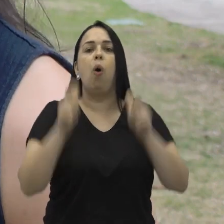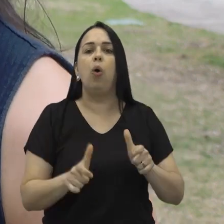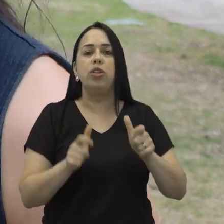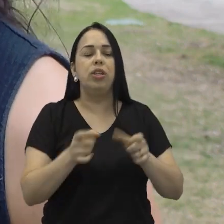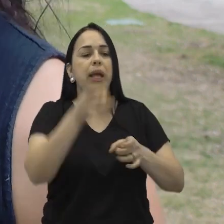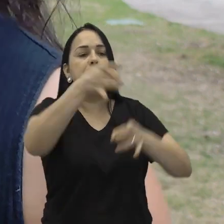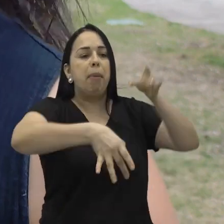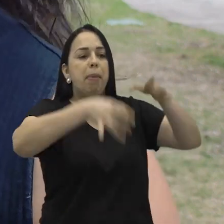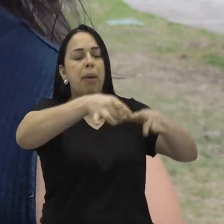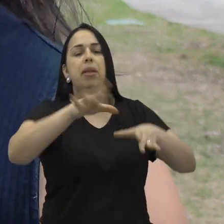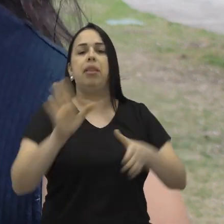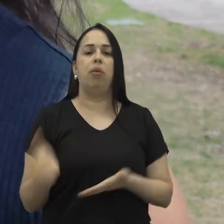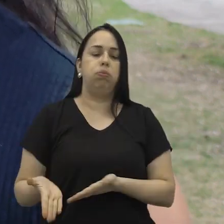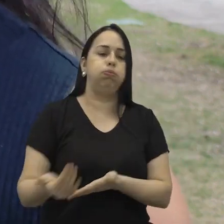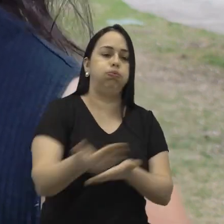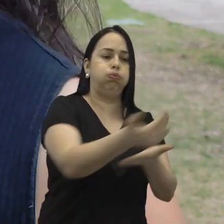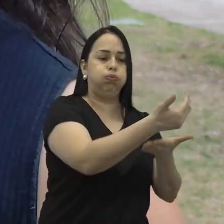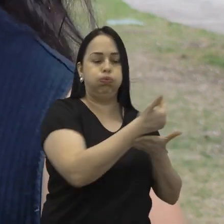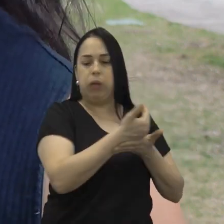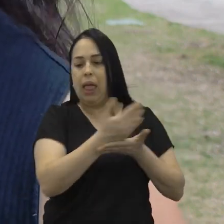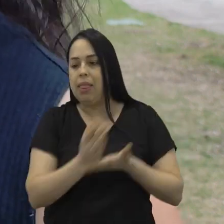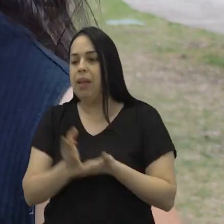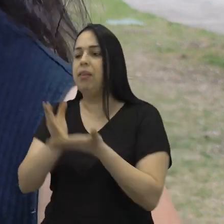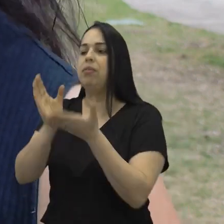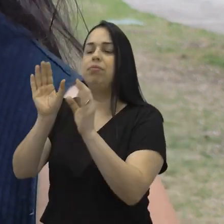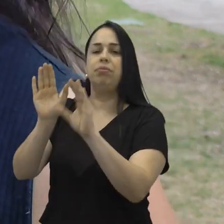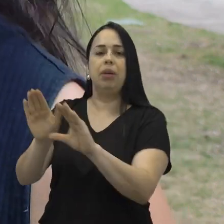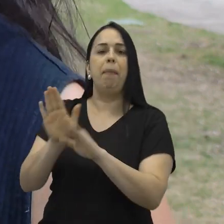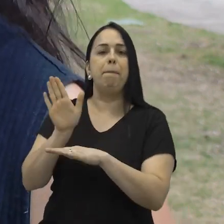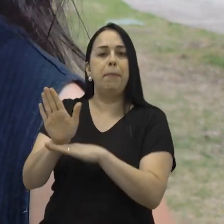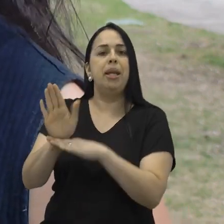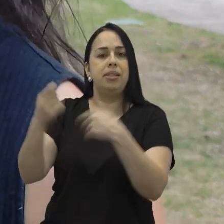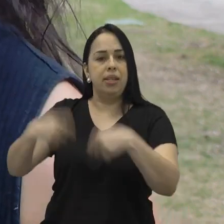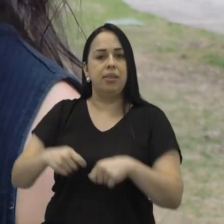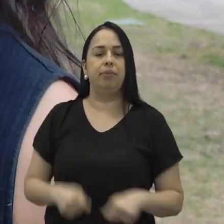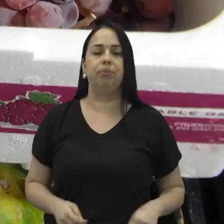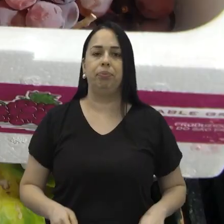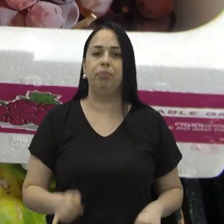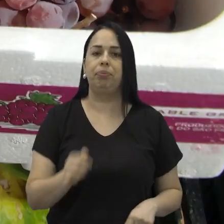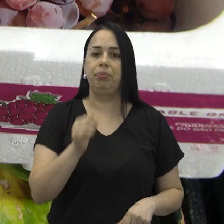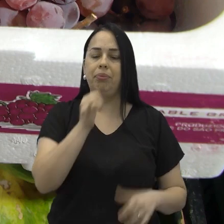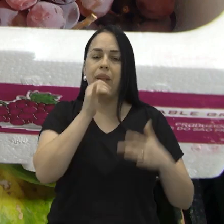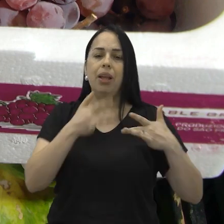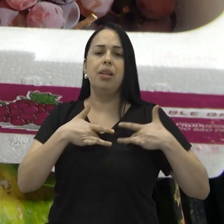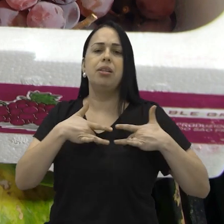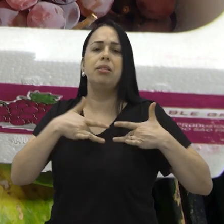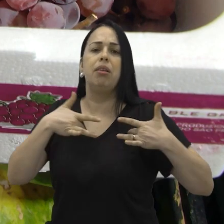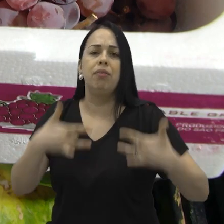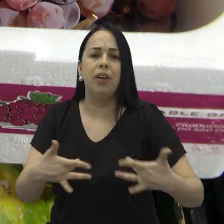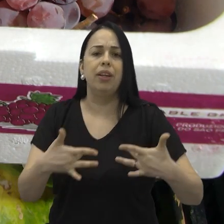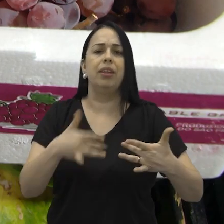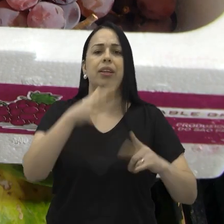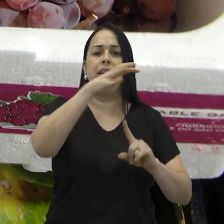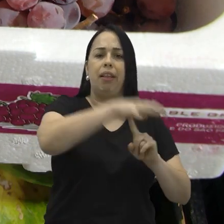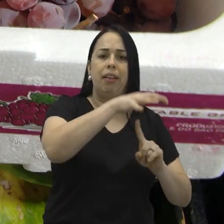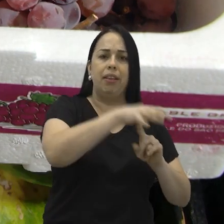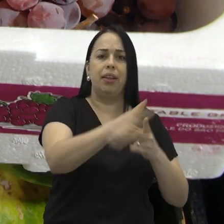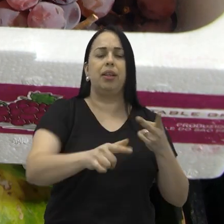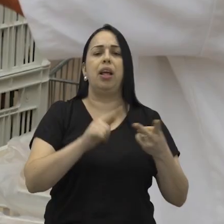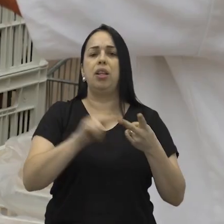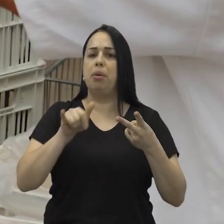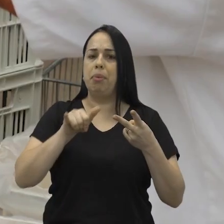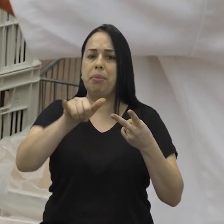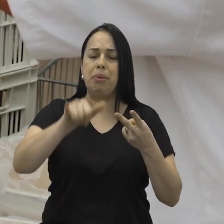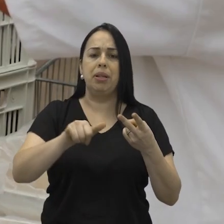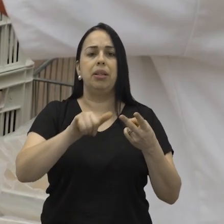consegue chegar e levar até a outra ponta, que é a instituição que de fato precisa do alimento. As doações são coletadas em feiras e